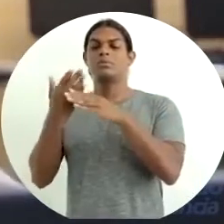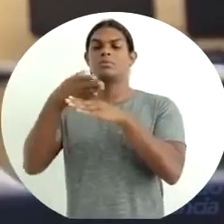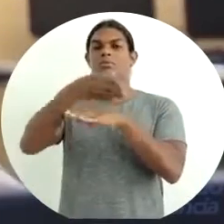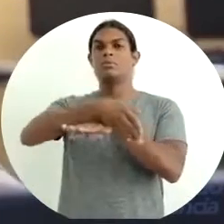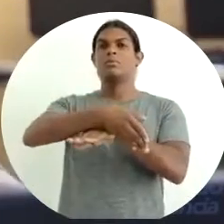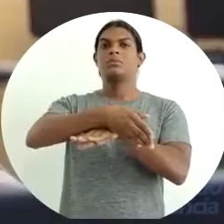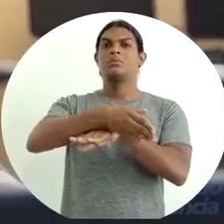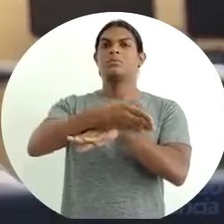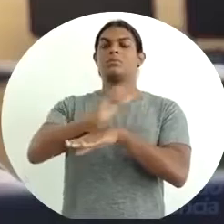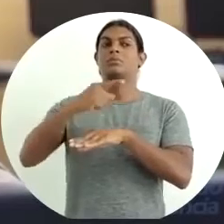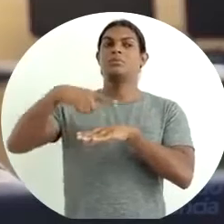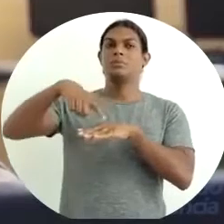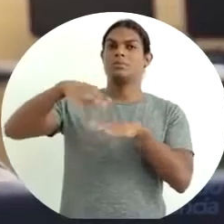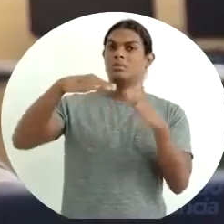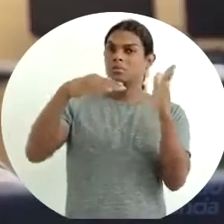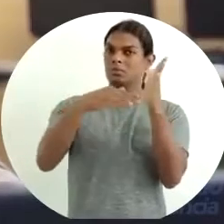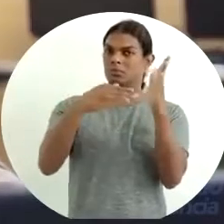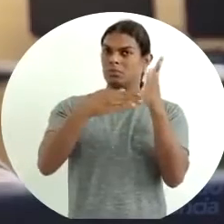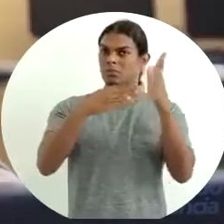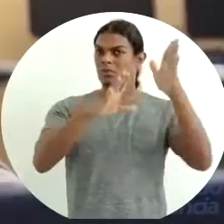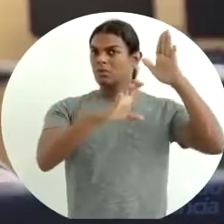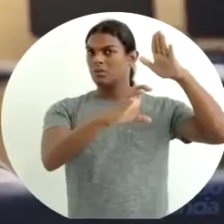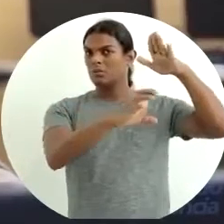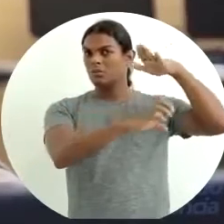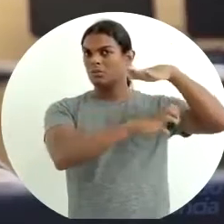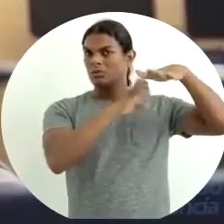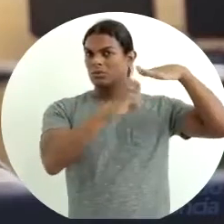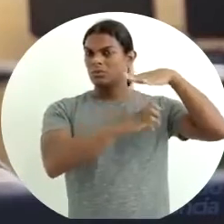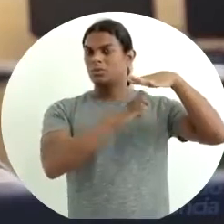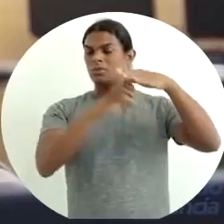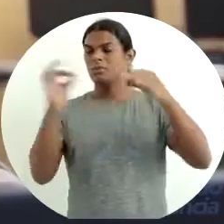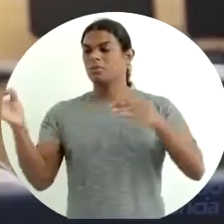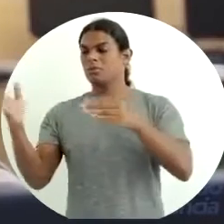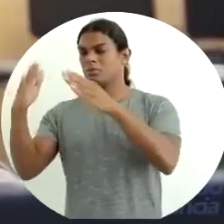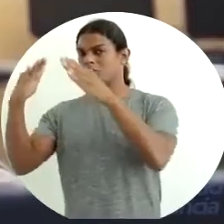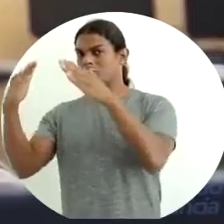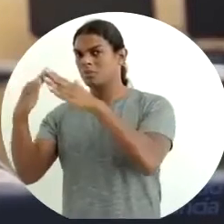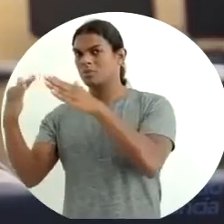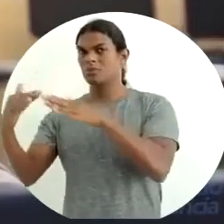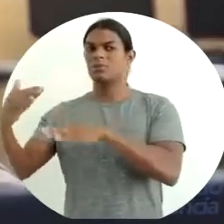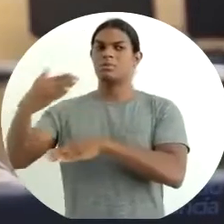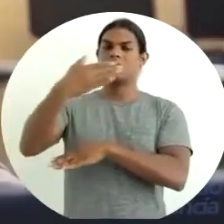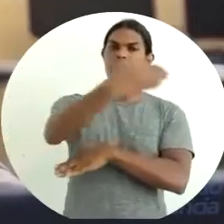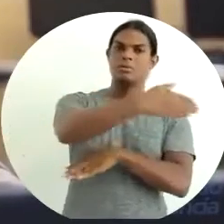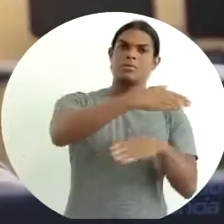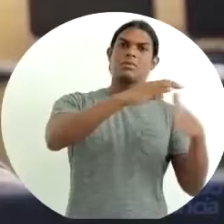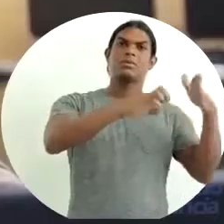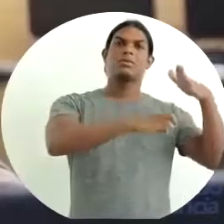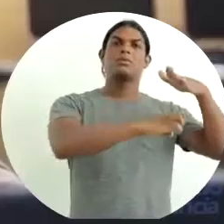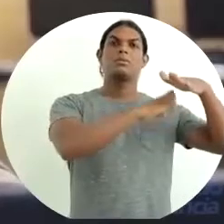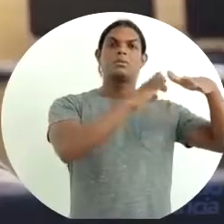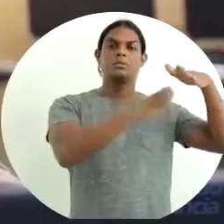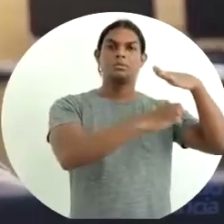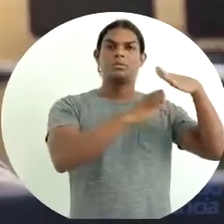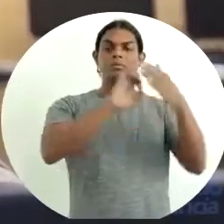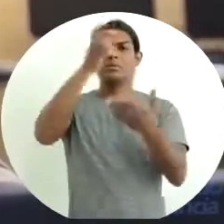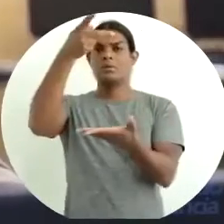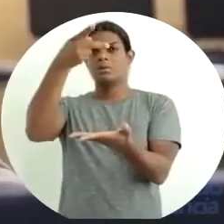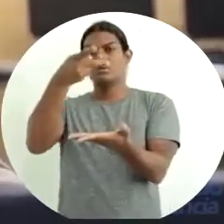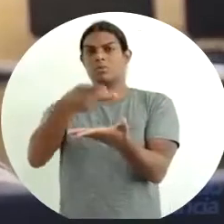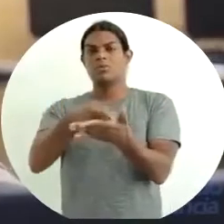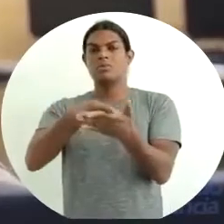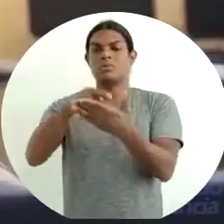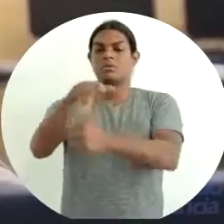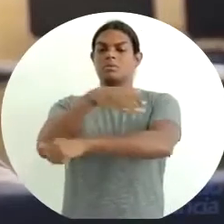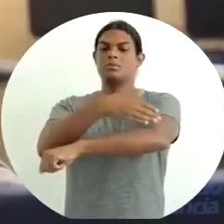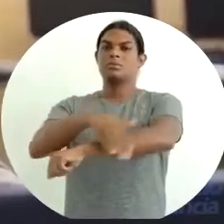trabalho para a sua residência. Veja que a lei fala local de trabalho. Não fala para a empresa, não fala para a indústria, não fala